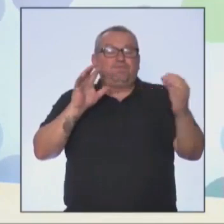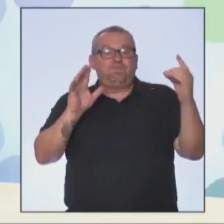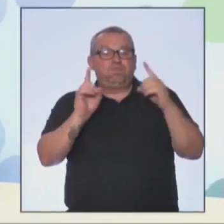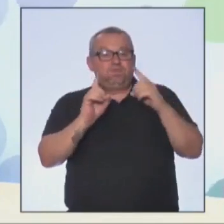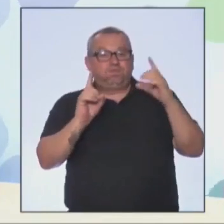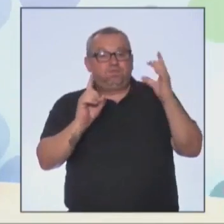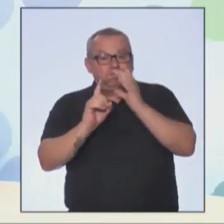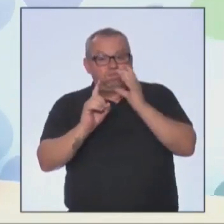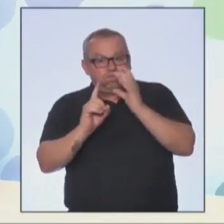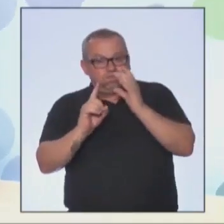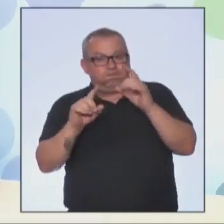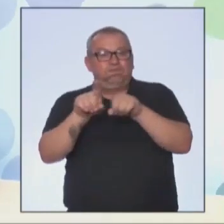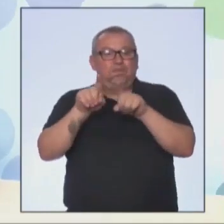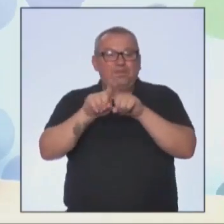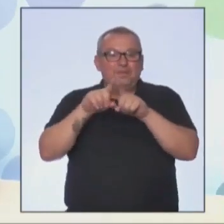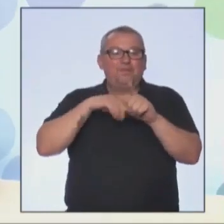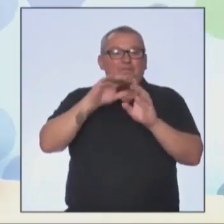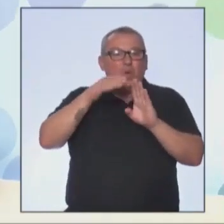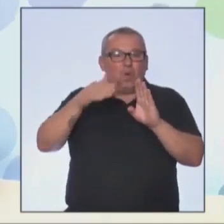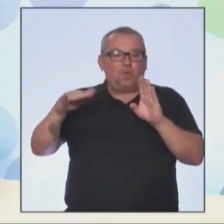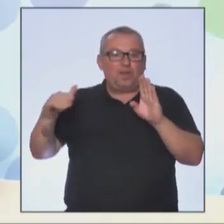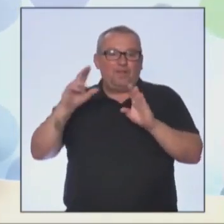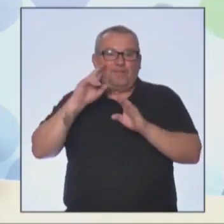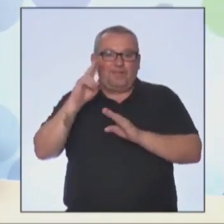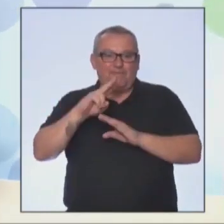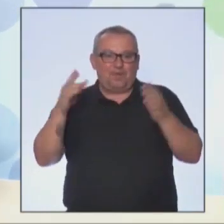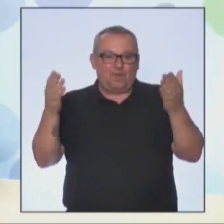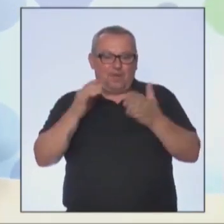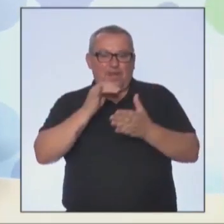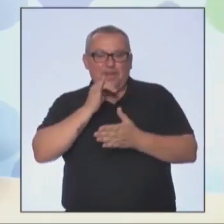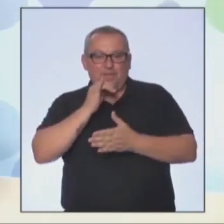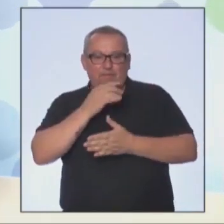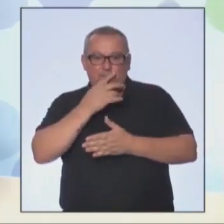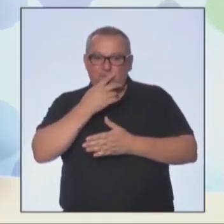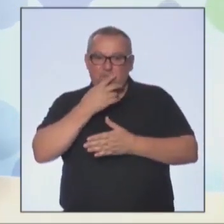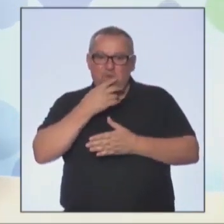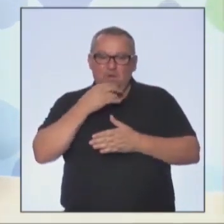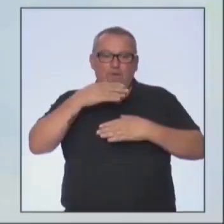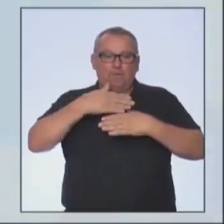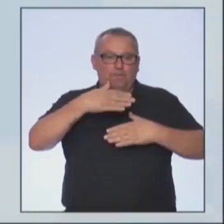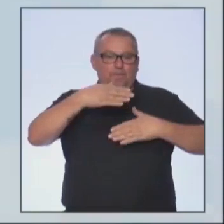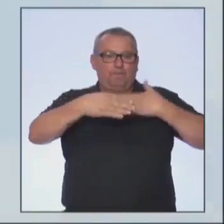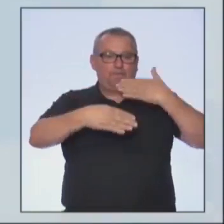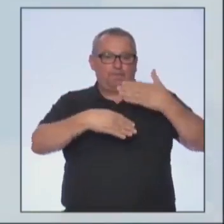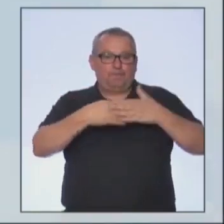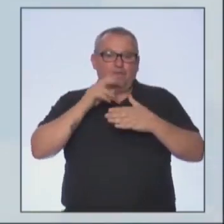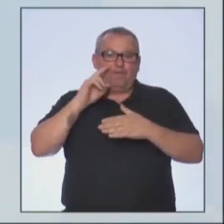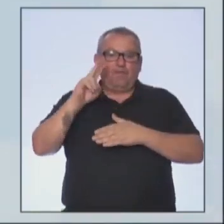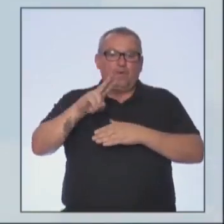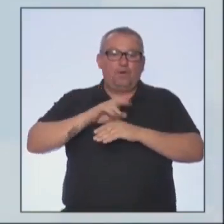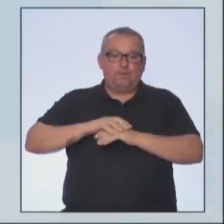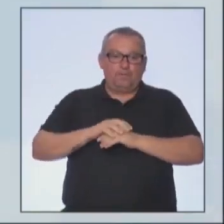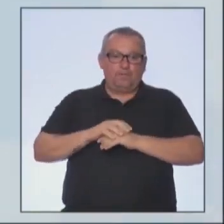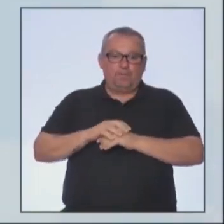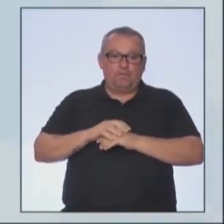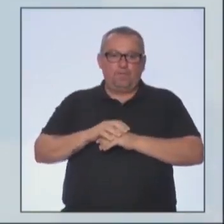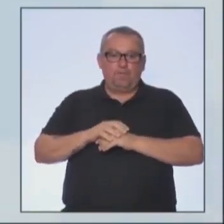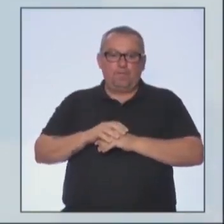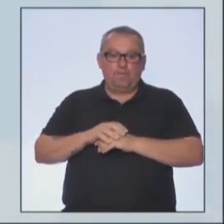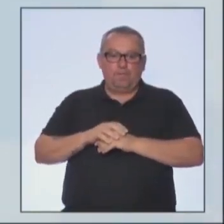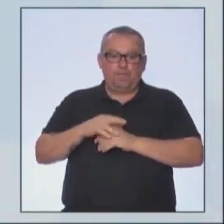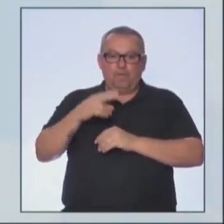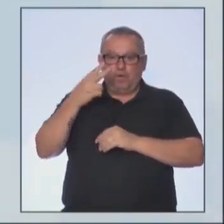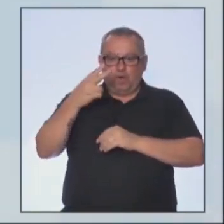de interferência de onda. Você deve estar vendo agora aí no slide, na animação que a gente montou. Olha só, são